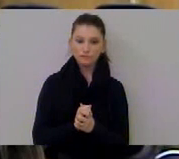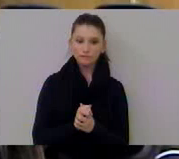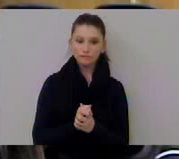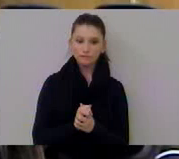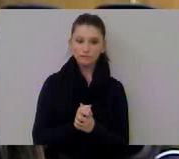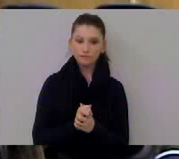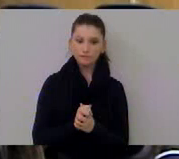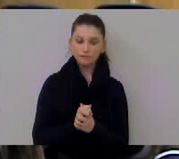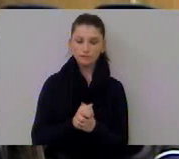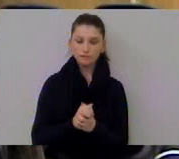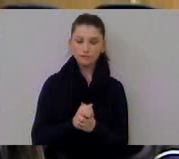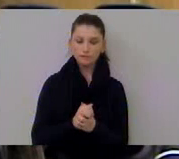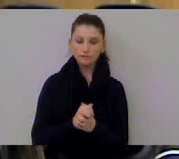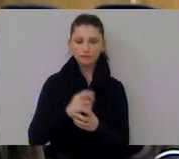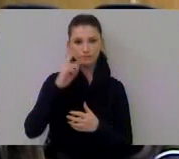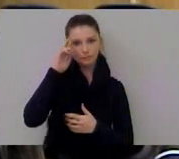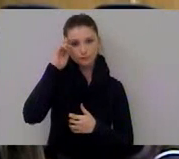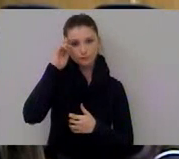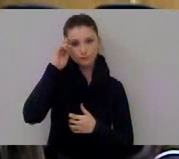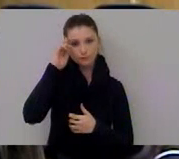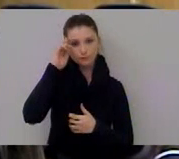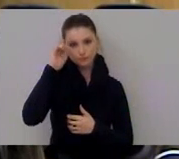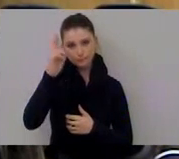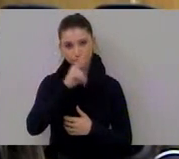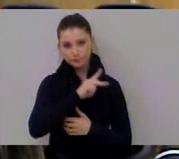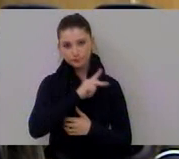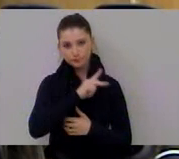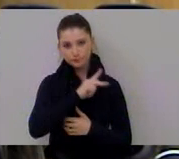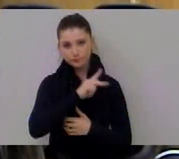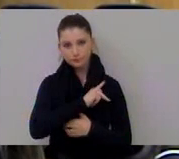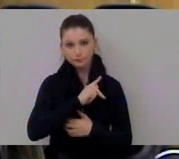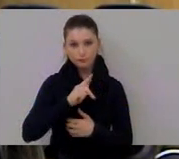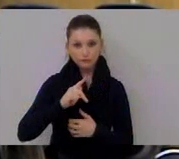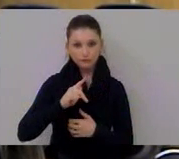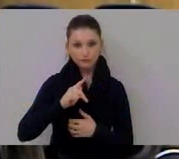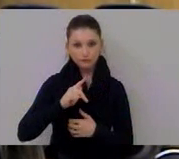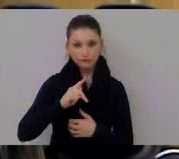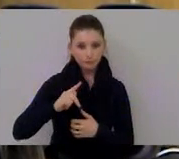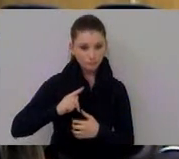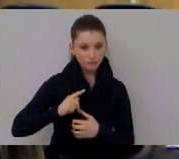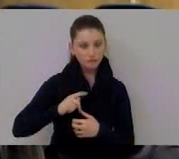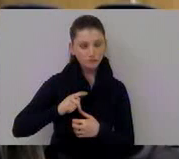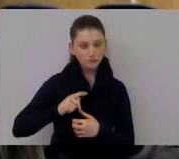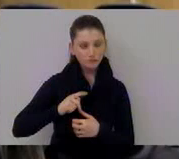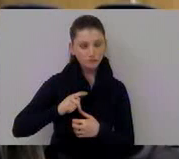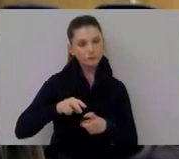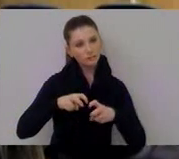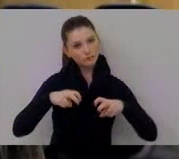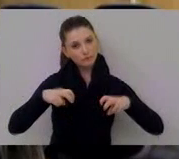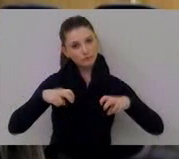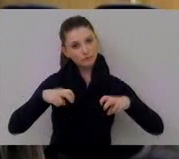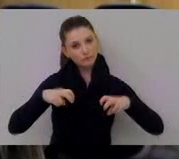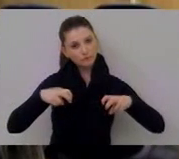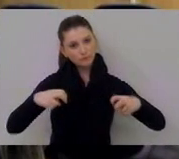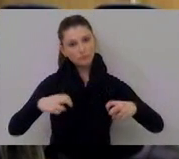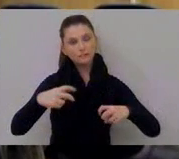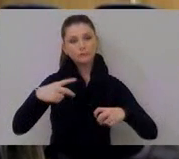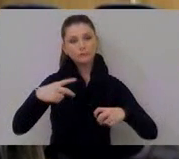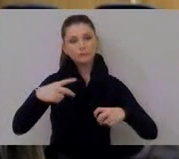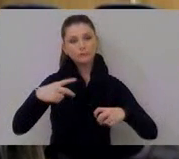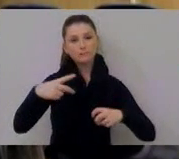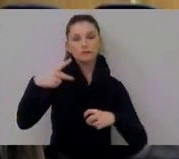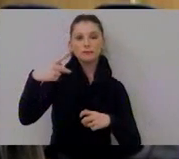Senhor presidente, em nome da bancada do PMDB,